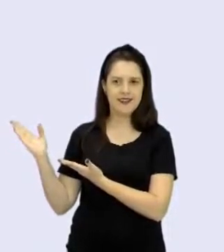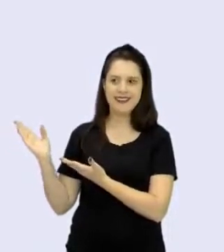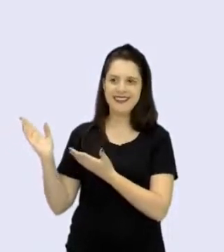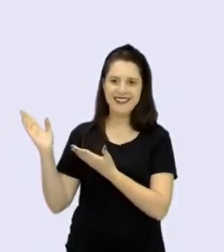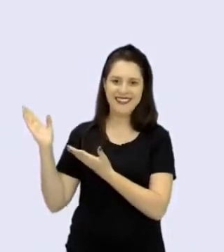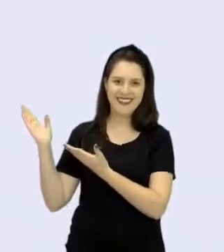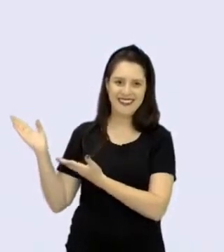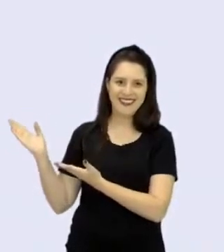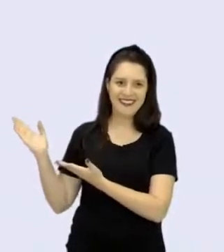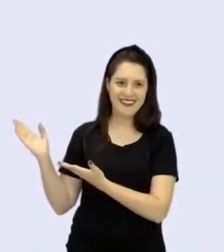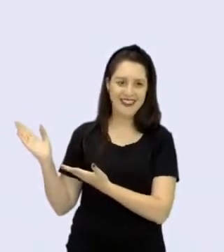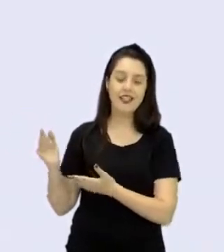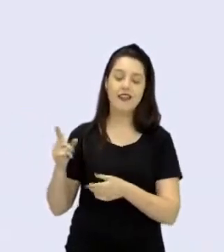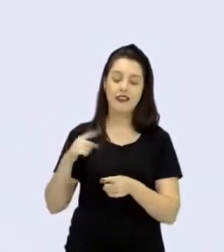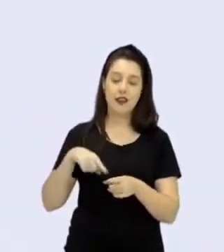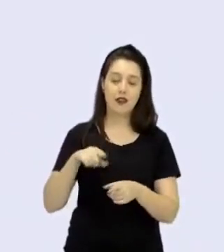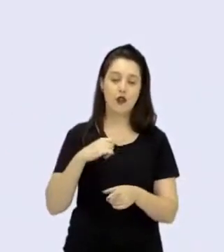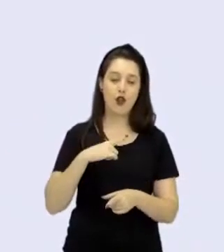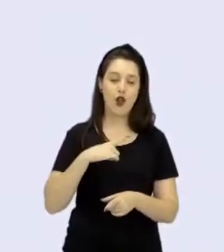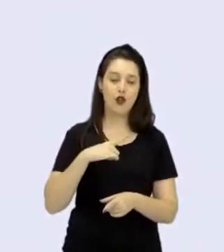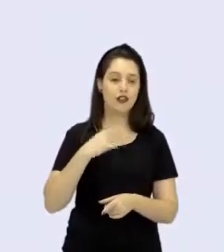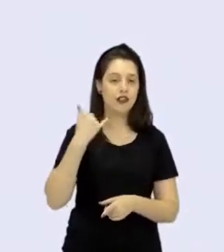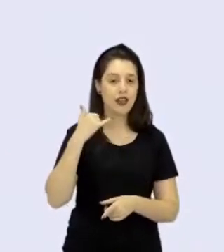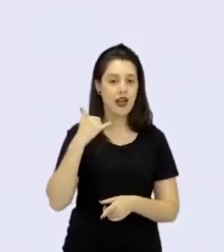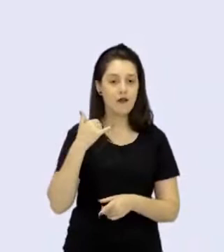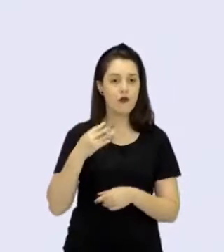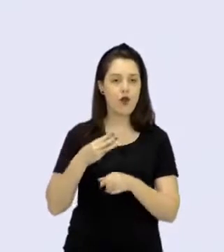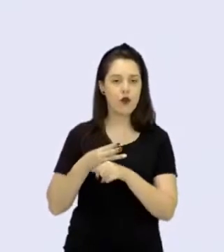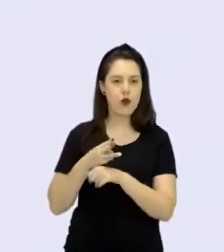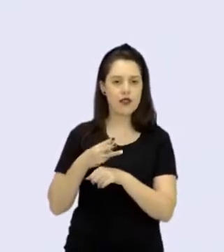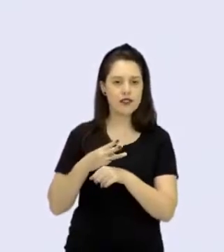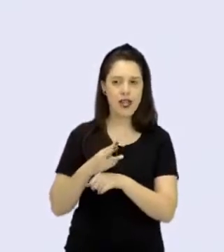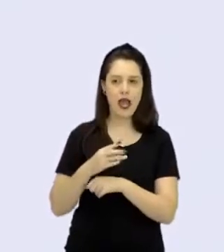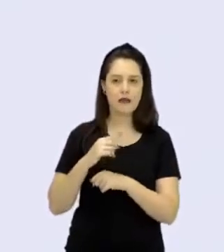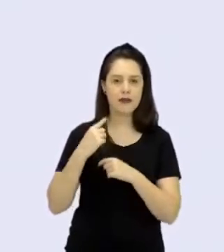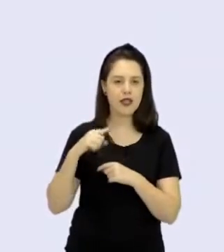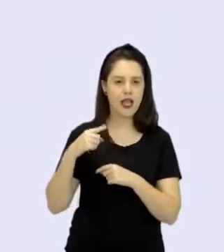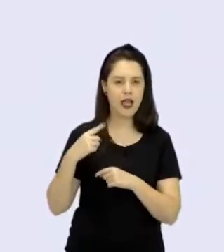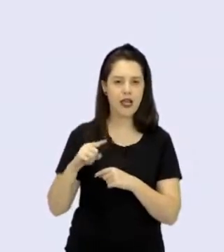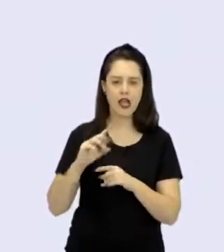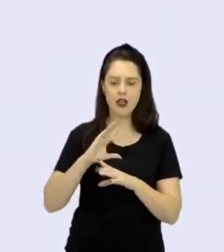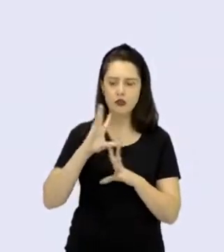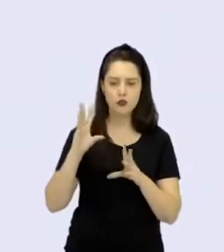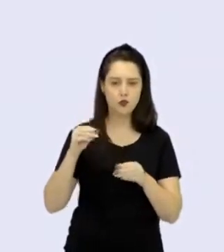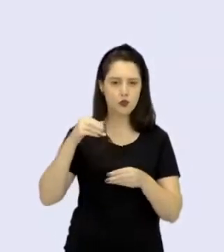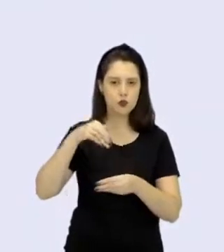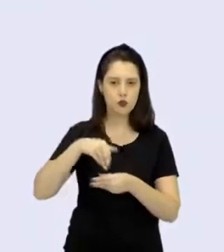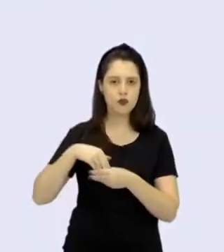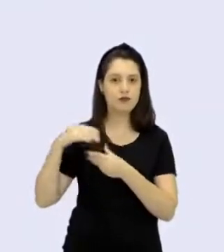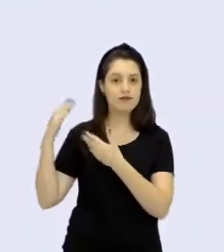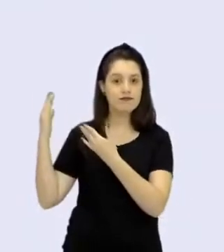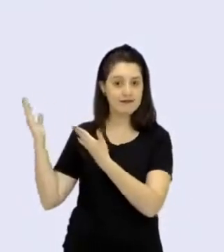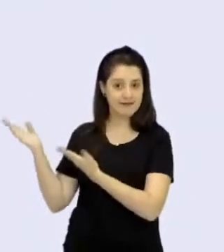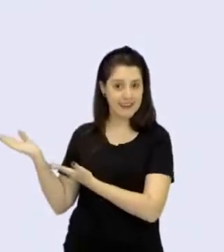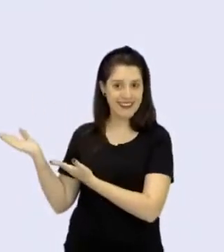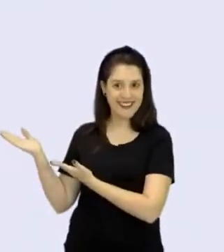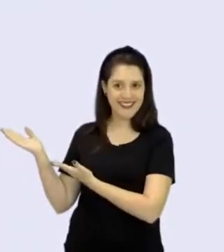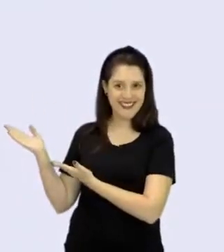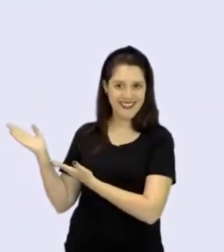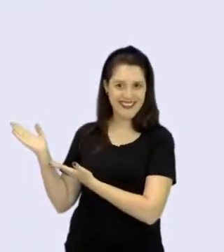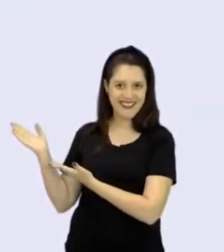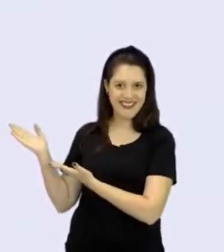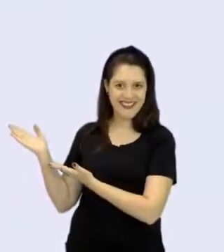centrodeinnovação.educacão.sp.gov.br e o nosso telefone, WhatsApp, Telegram, tudo aí incluído, o DDD 11